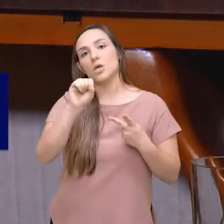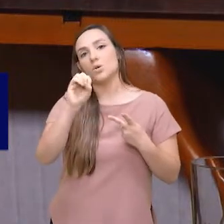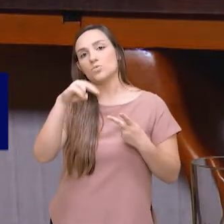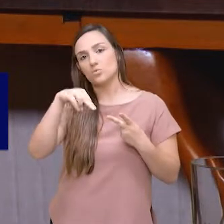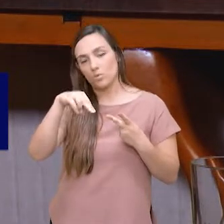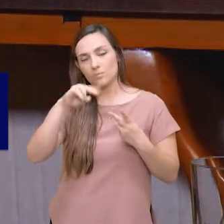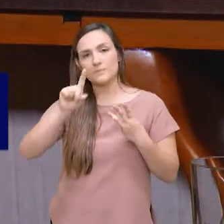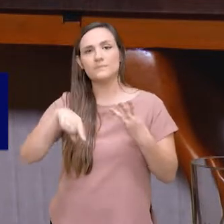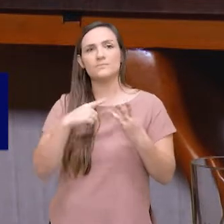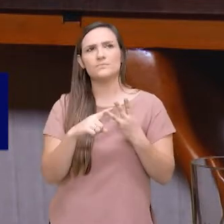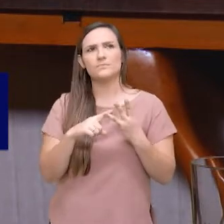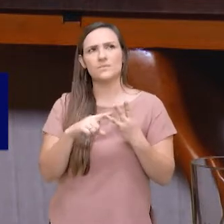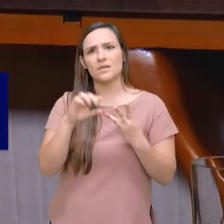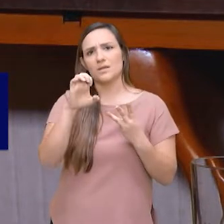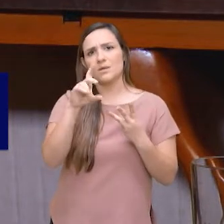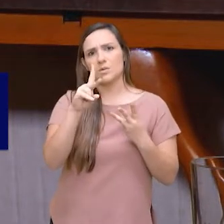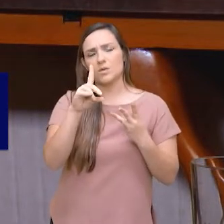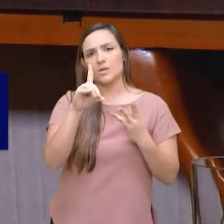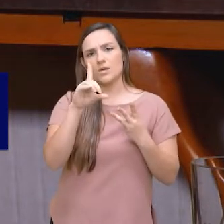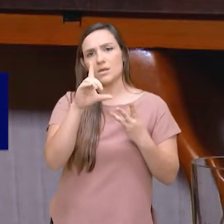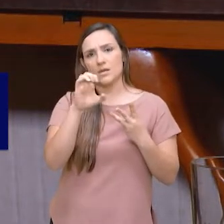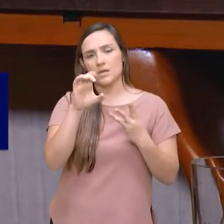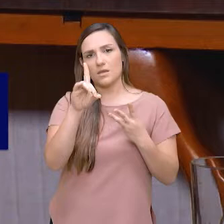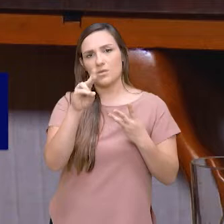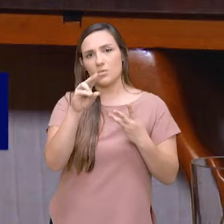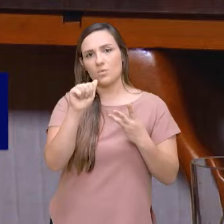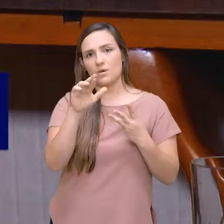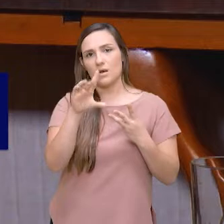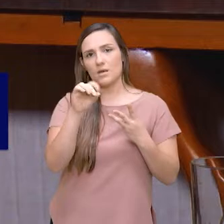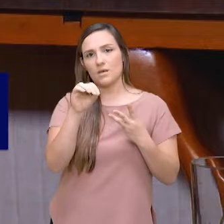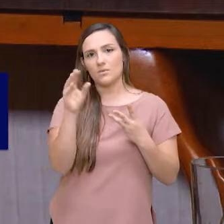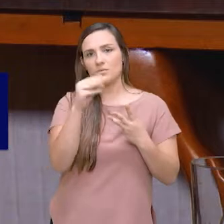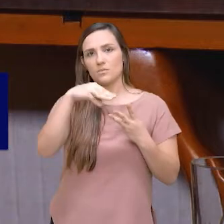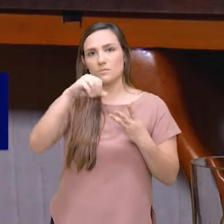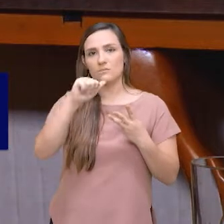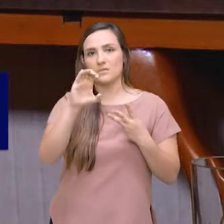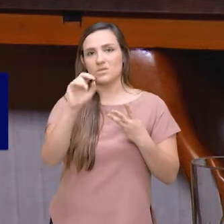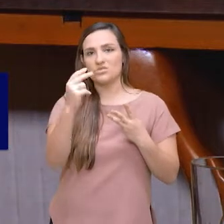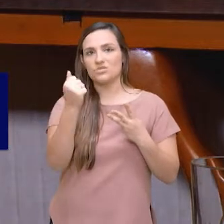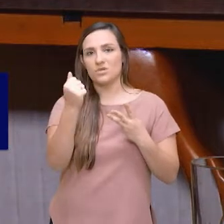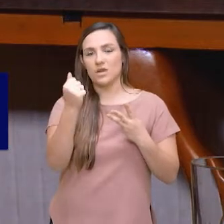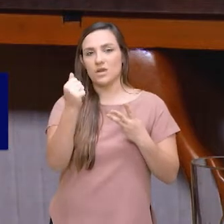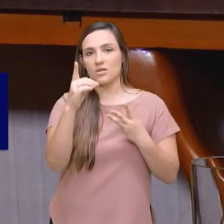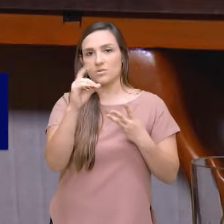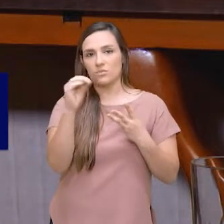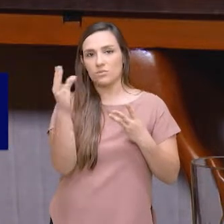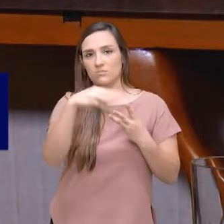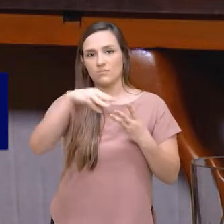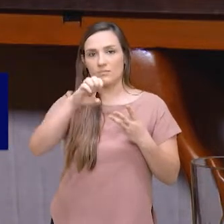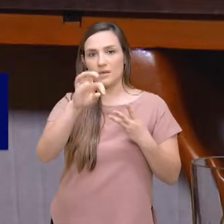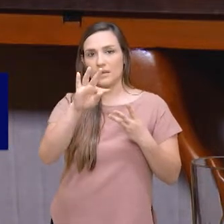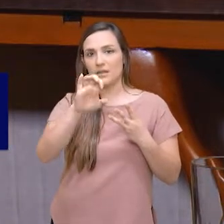Neto, o Eduardo Machado Metelo, sabe?